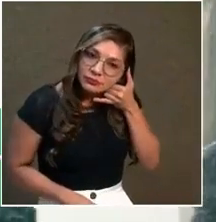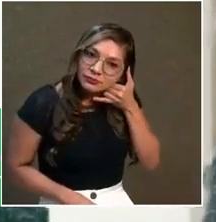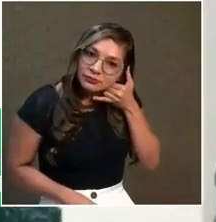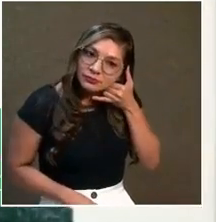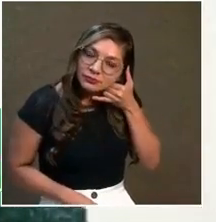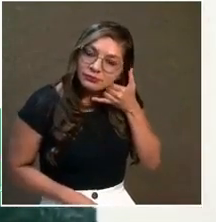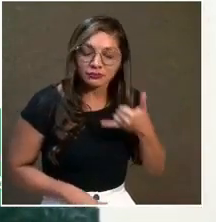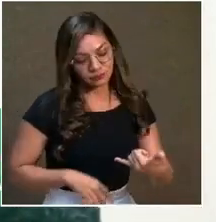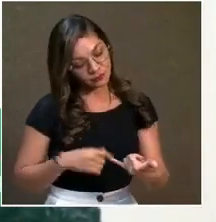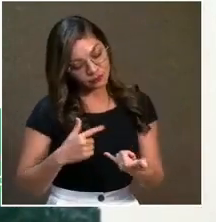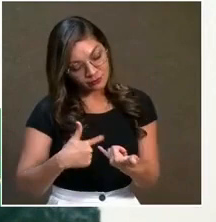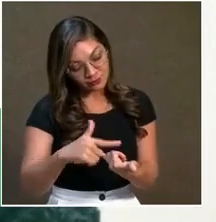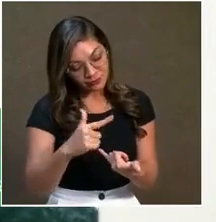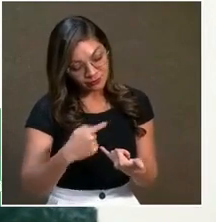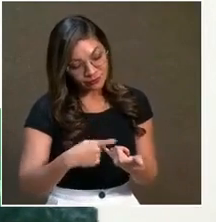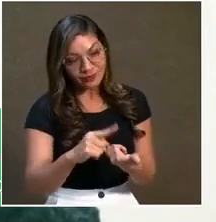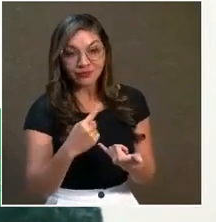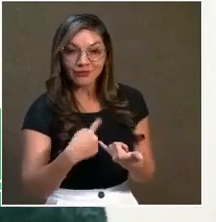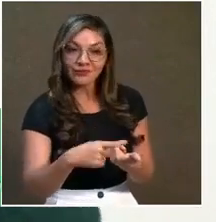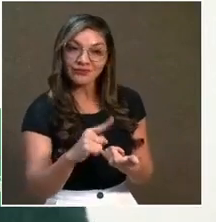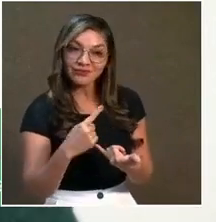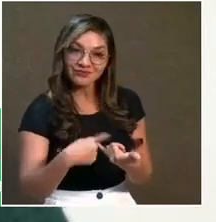foi visualizar o telefone.